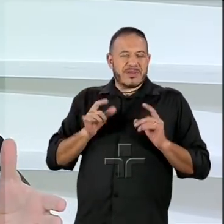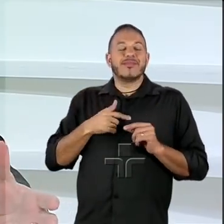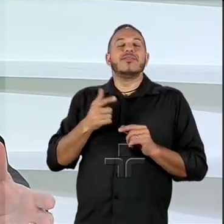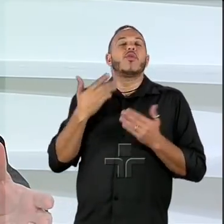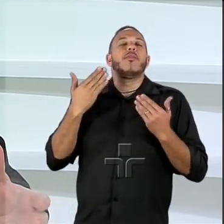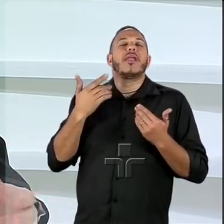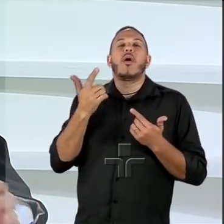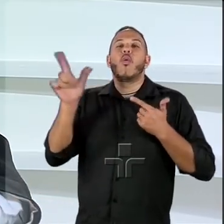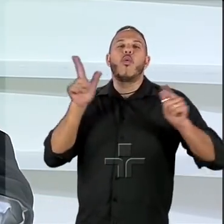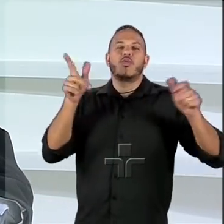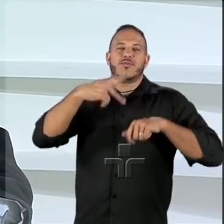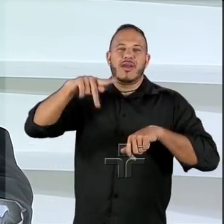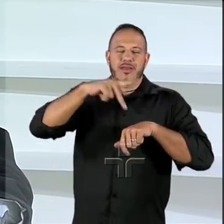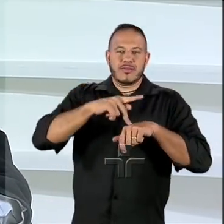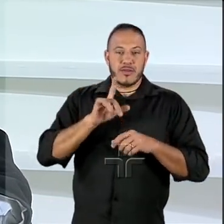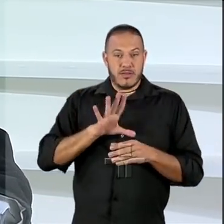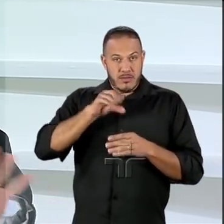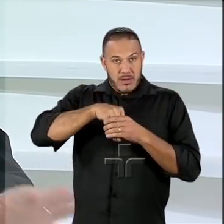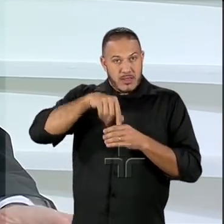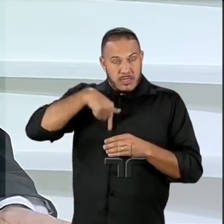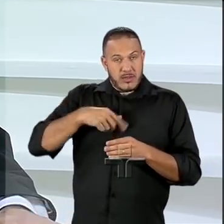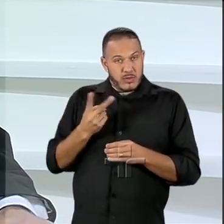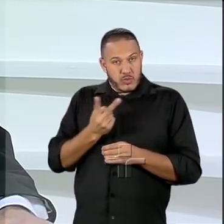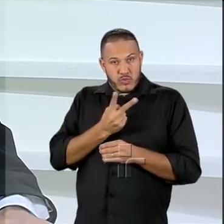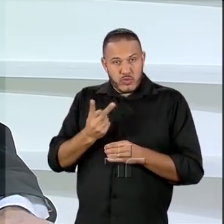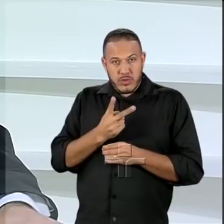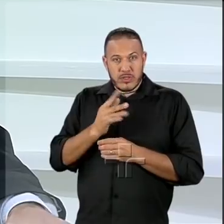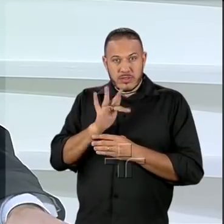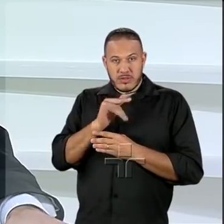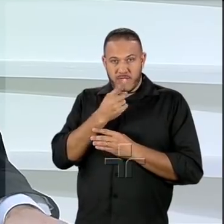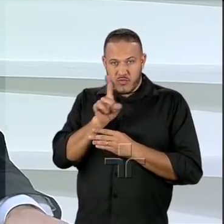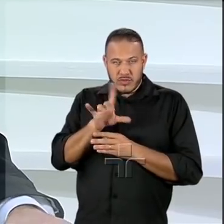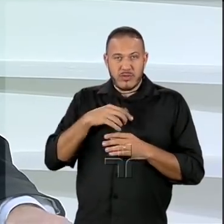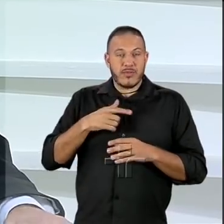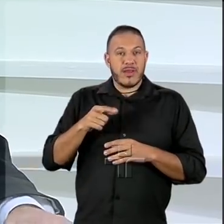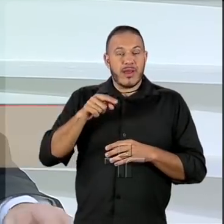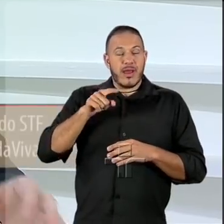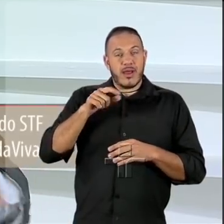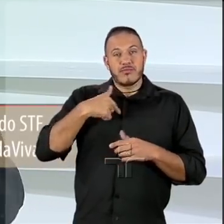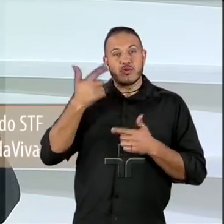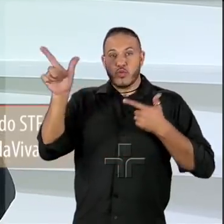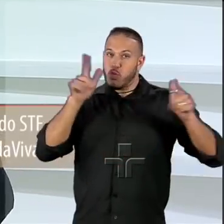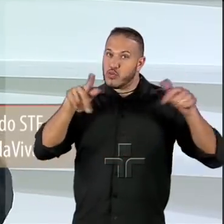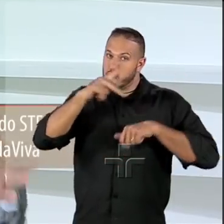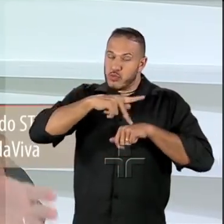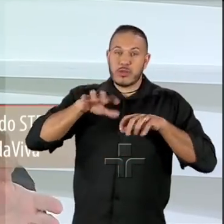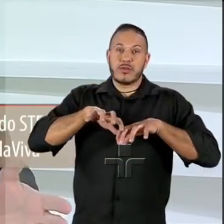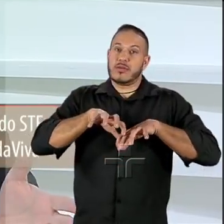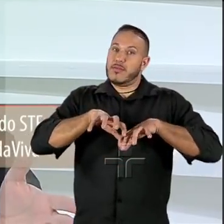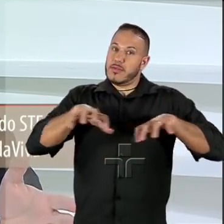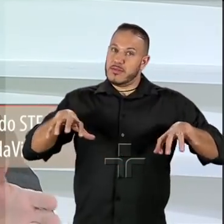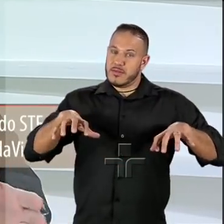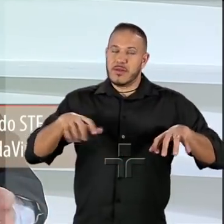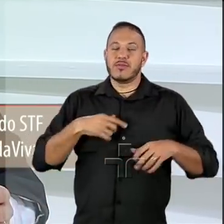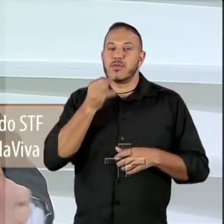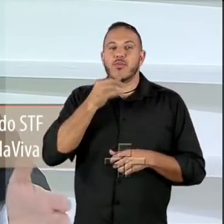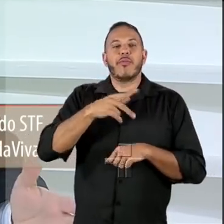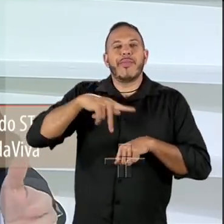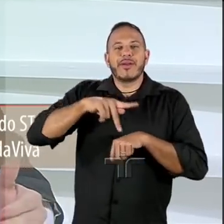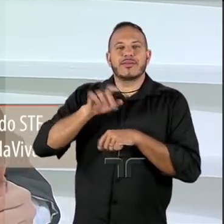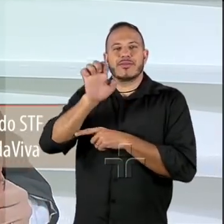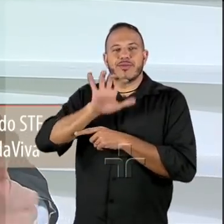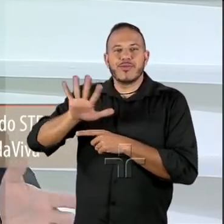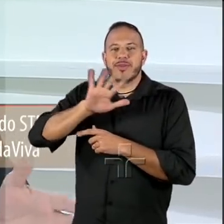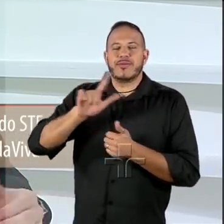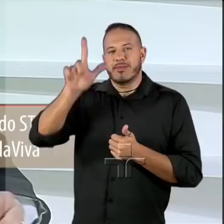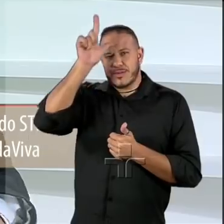acumula duas funções que, em geral, no mundo estão separadas em tribunais diferentes, não é? Você pega, no caso, países europeus, como